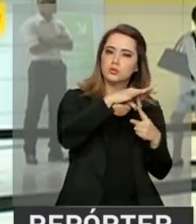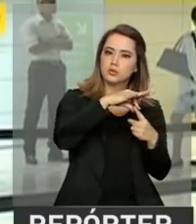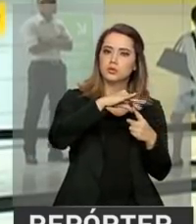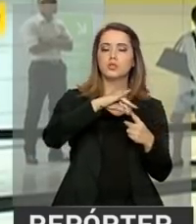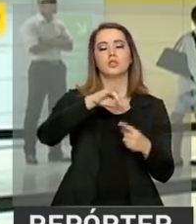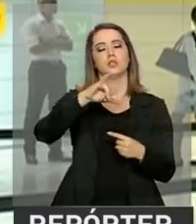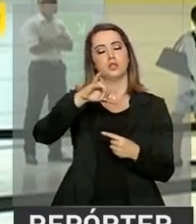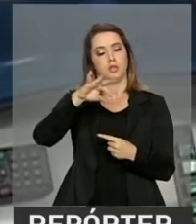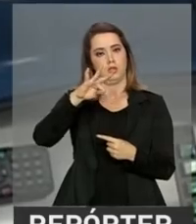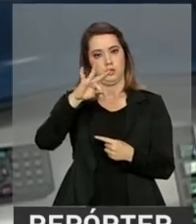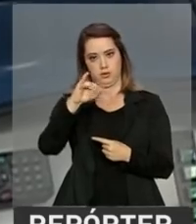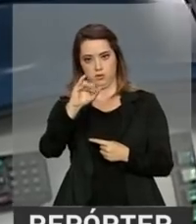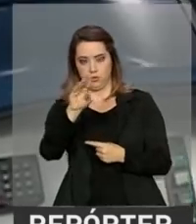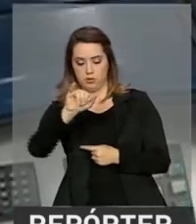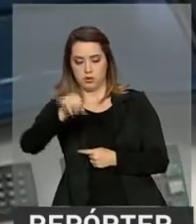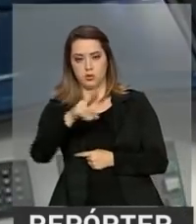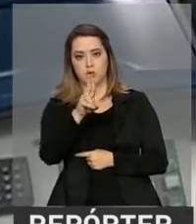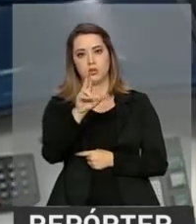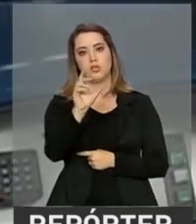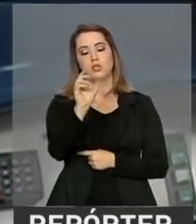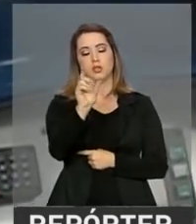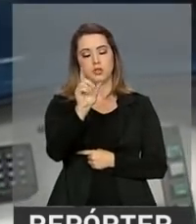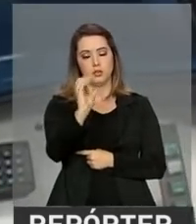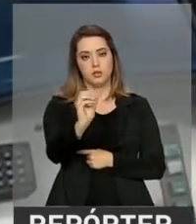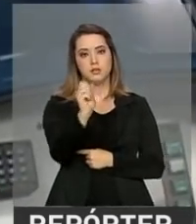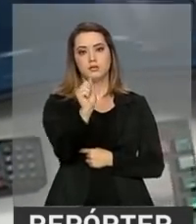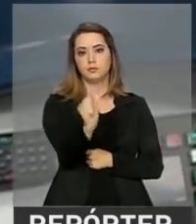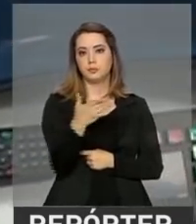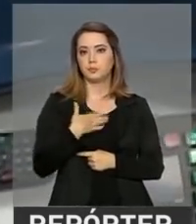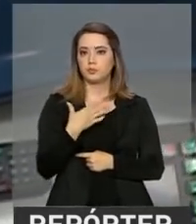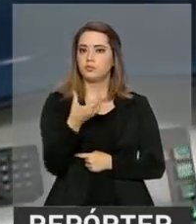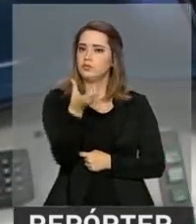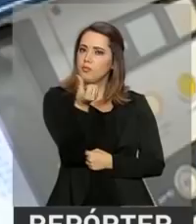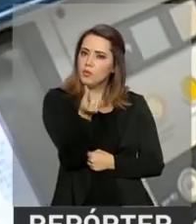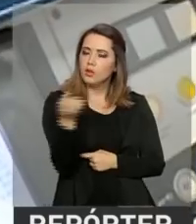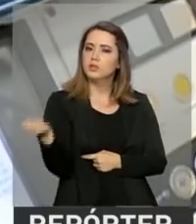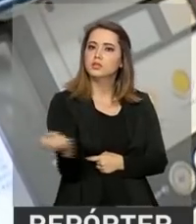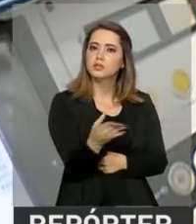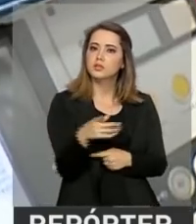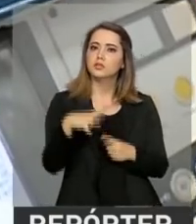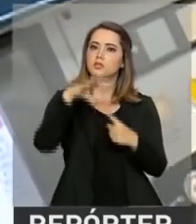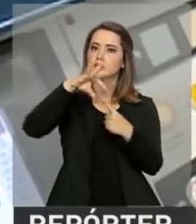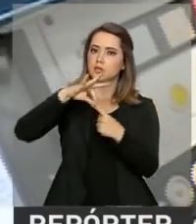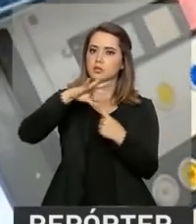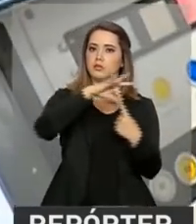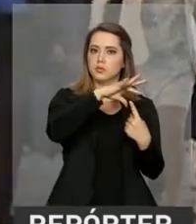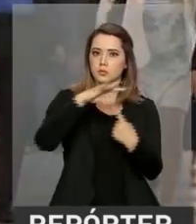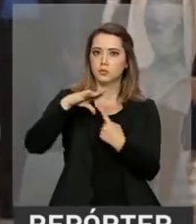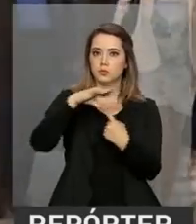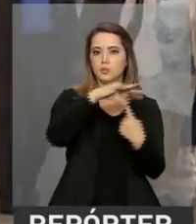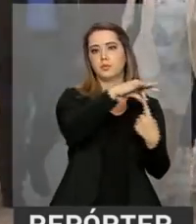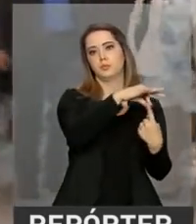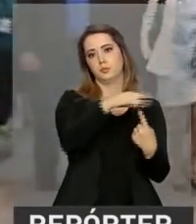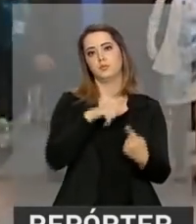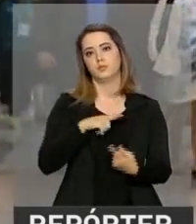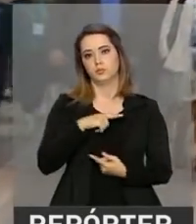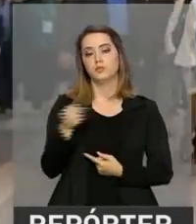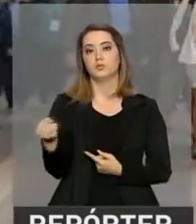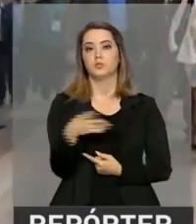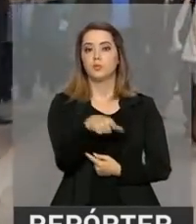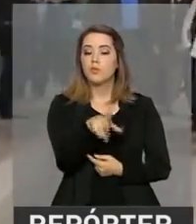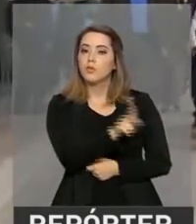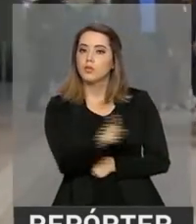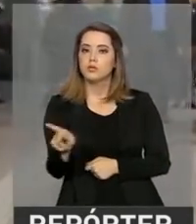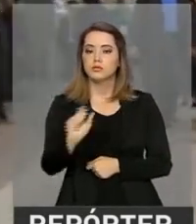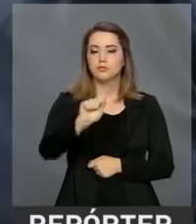Oeste do Rio de Janeiro. 6 novas estações ao longo de 16 quilômetros fazem parte do novo trajeto. O presidente em